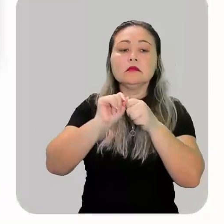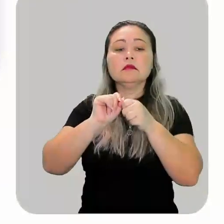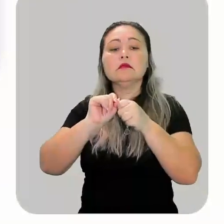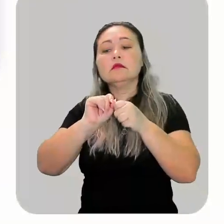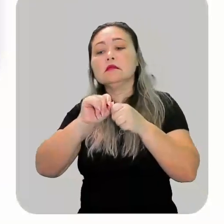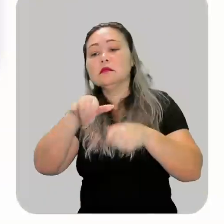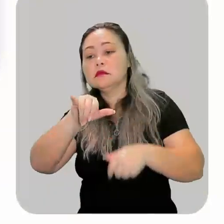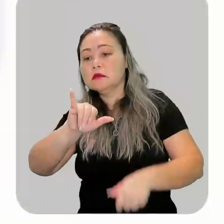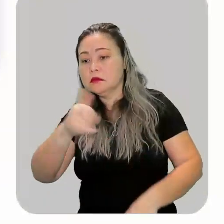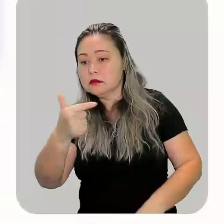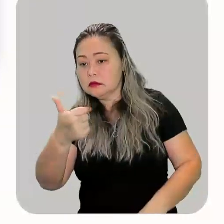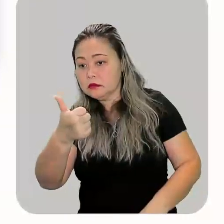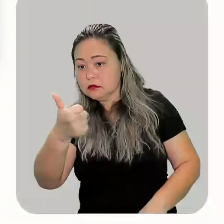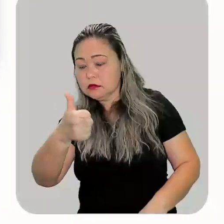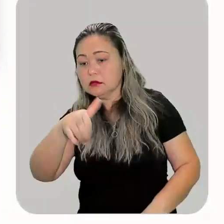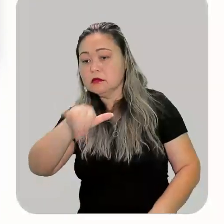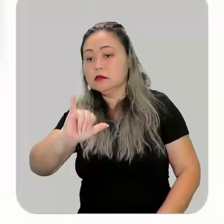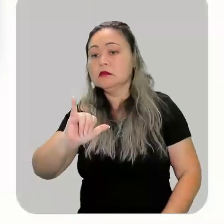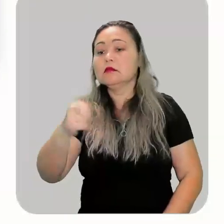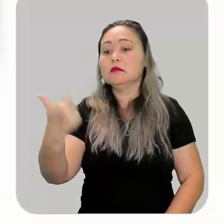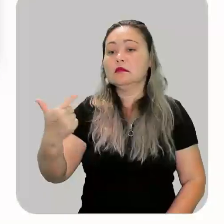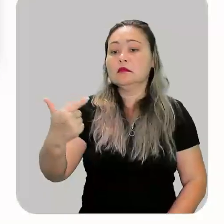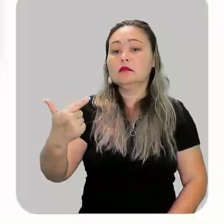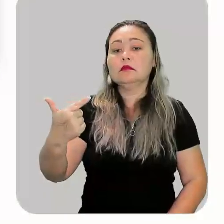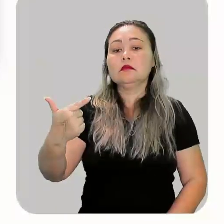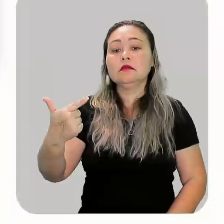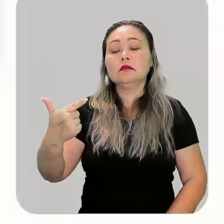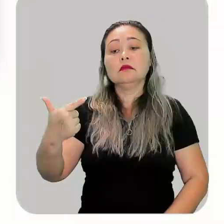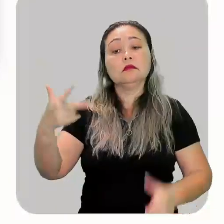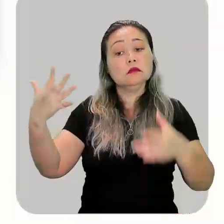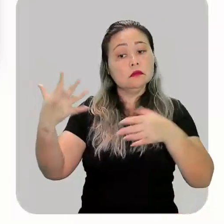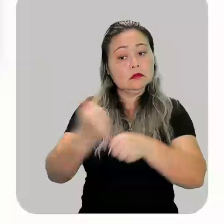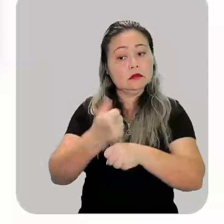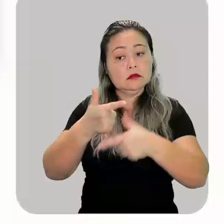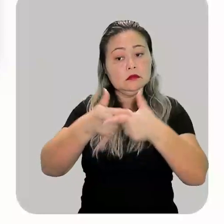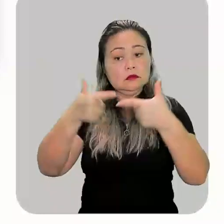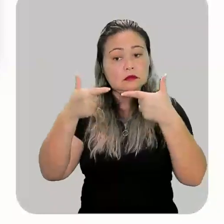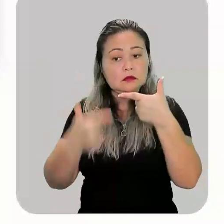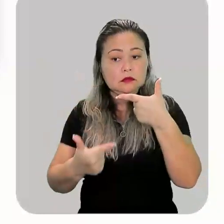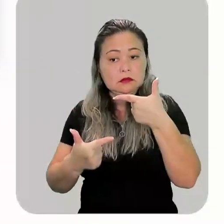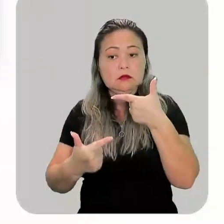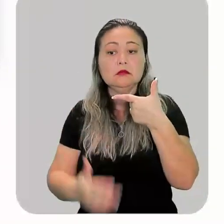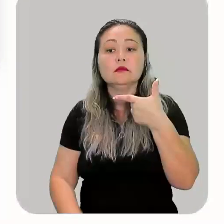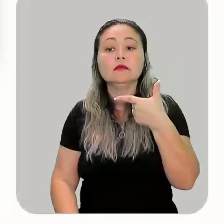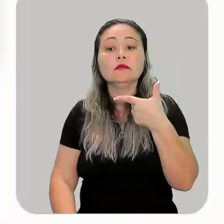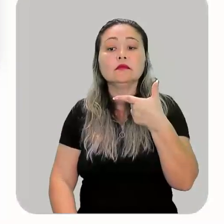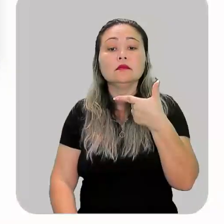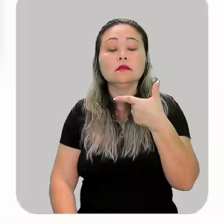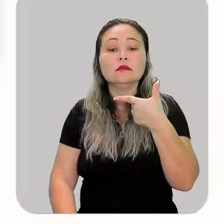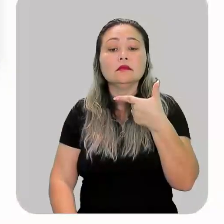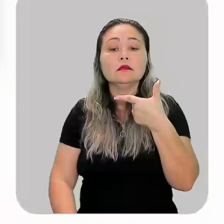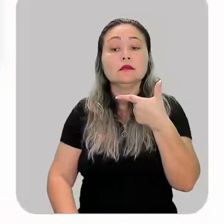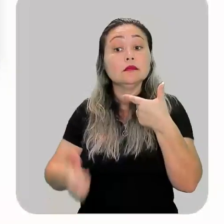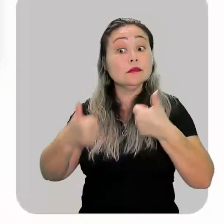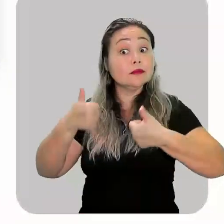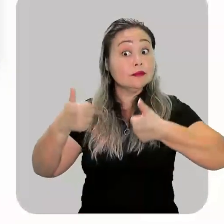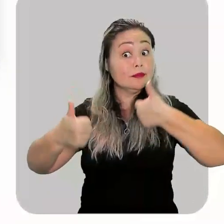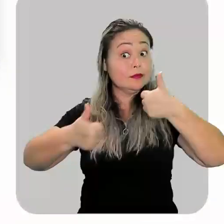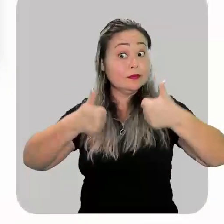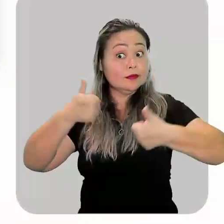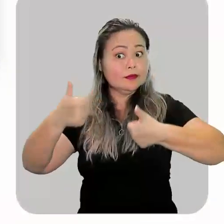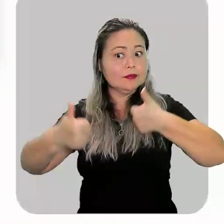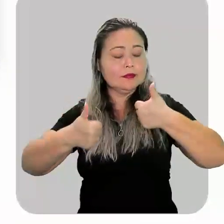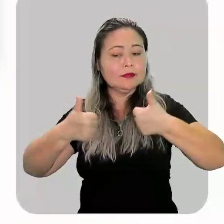do y1 e a coordenada do y2, somo e divido por 2.